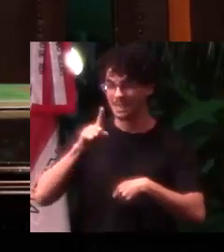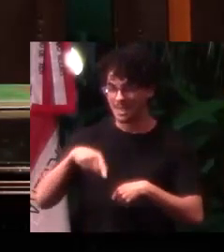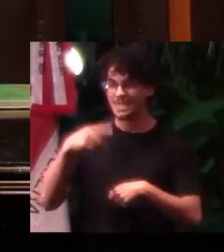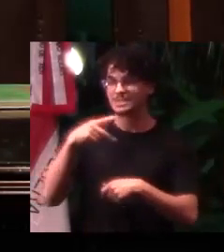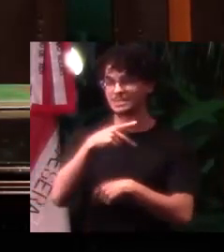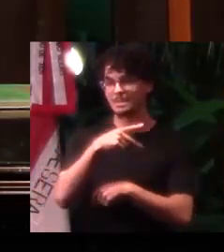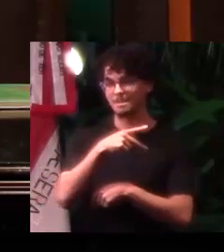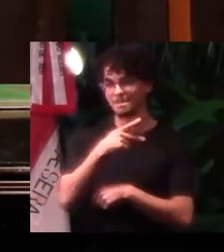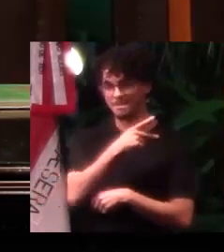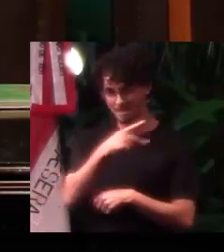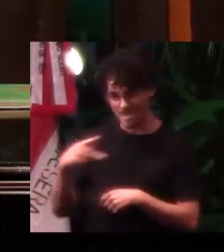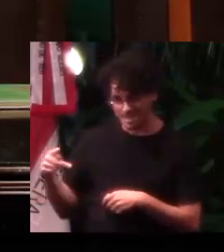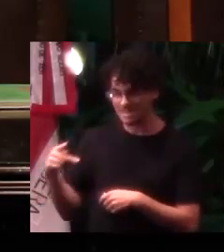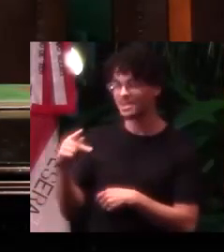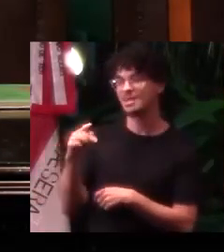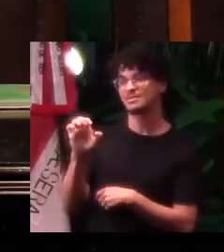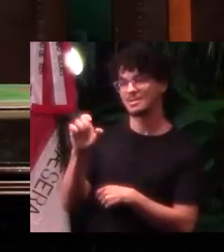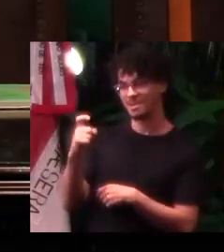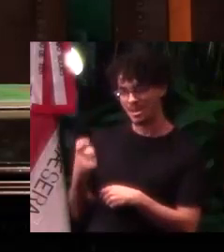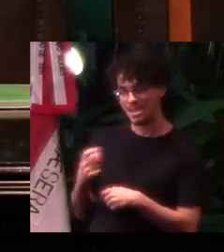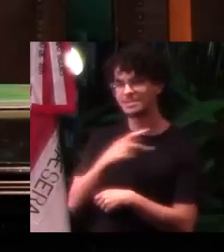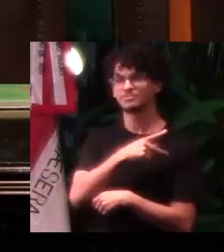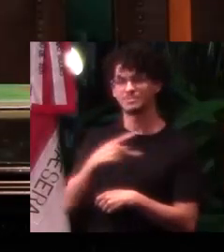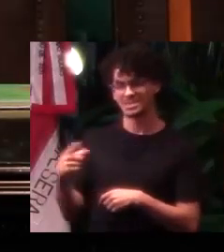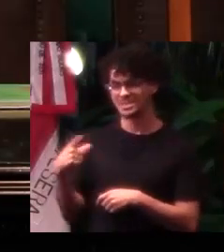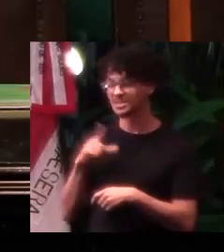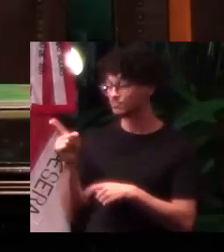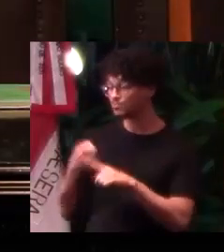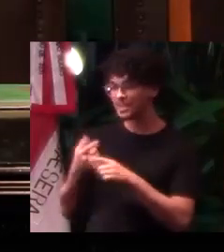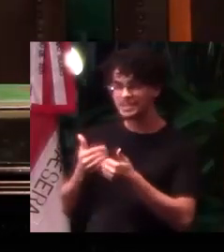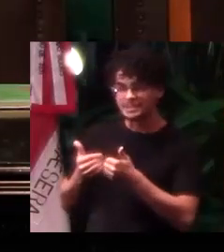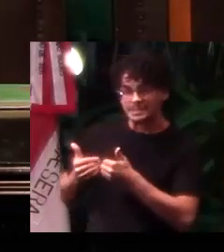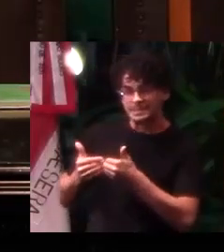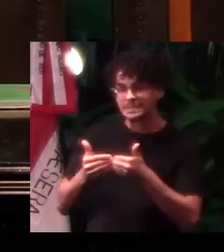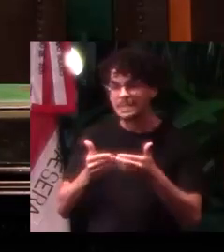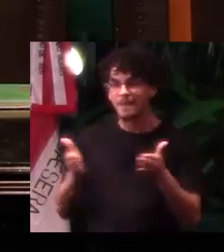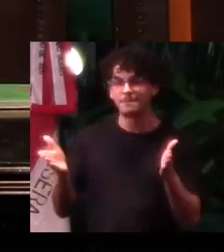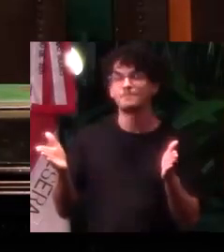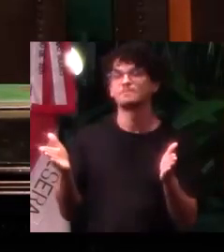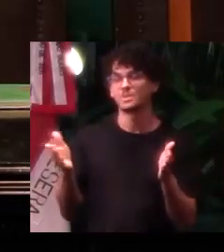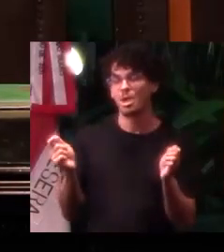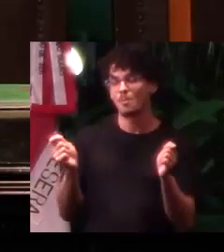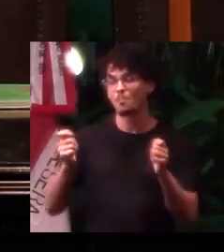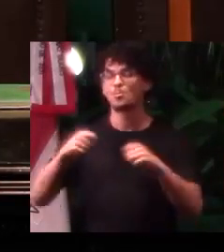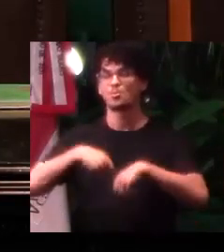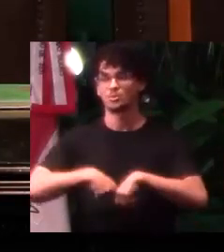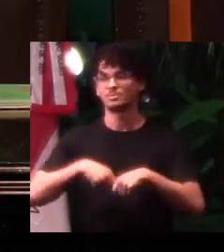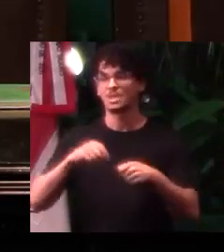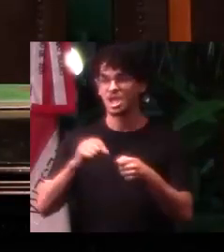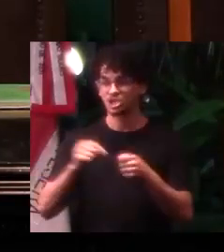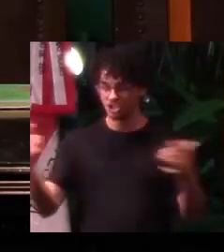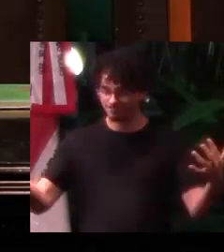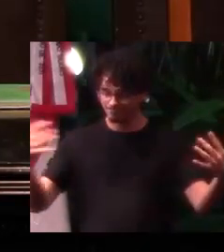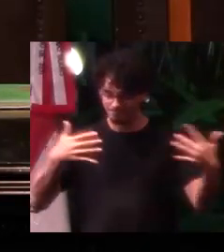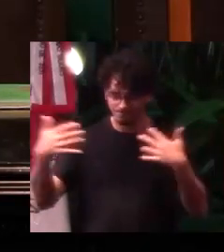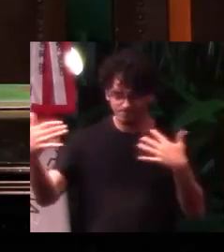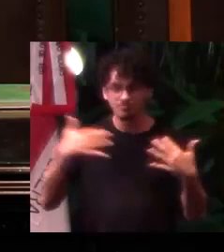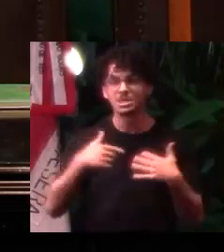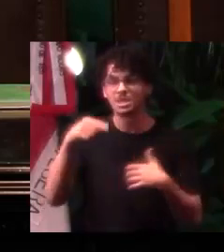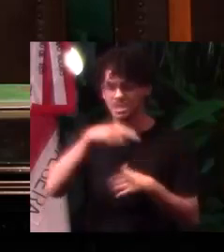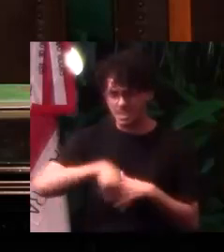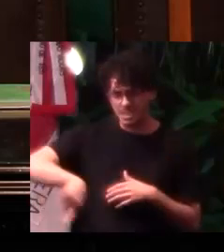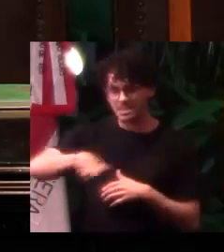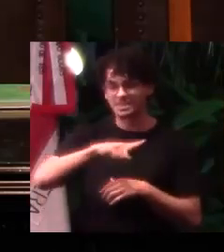presidentes que eu mencionei aqui, que deram exatamente uma abertura à academia e a tornaram um espaço